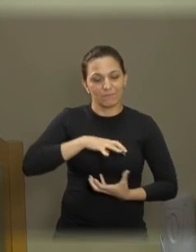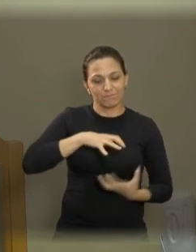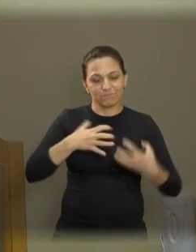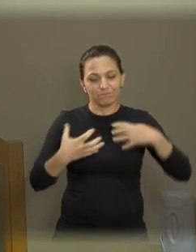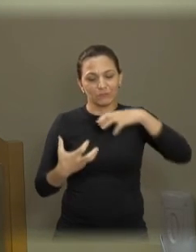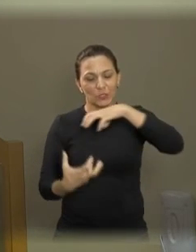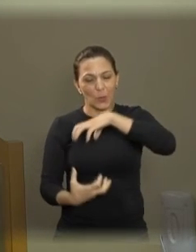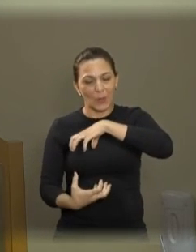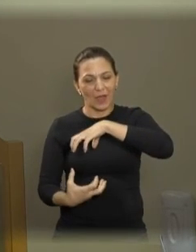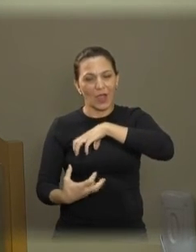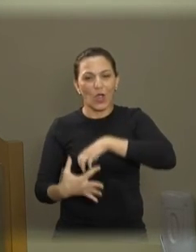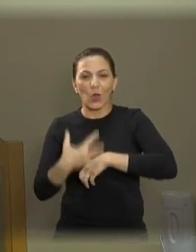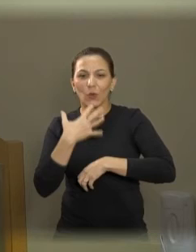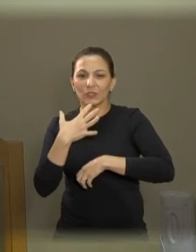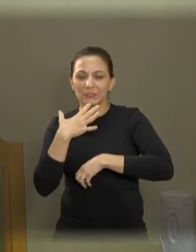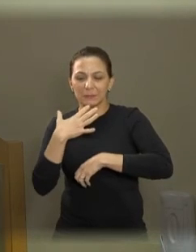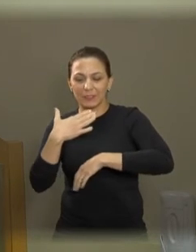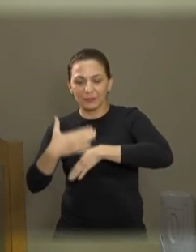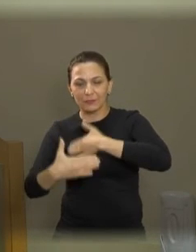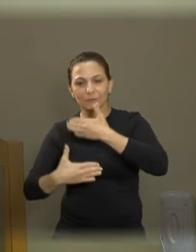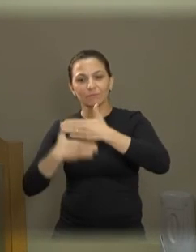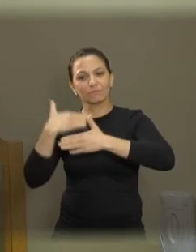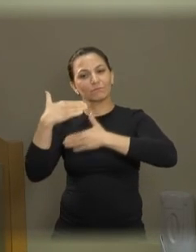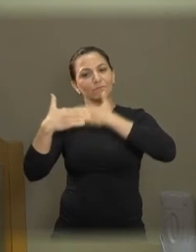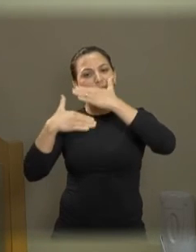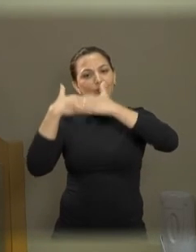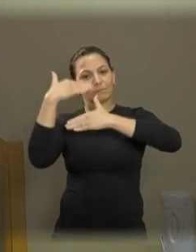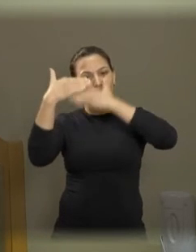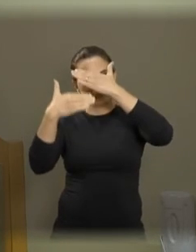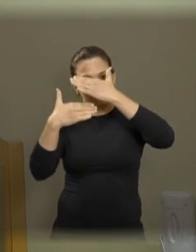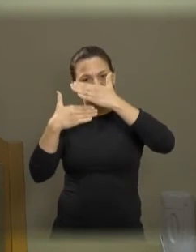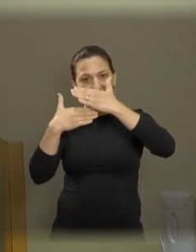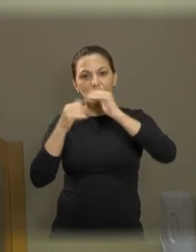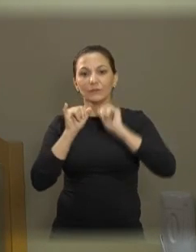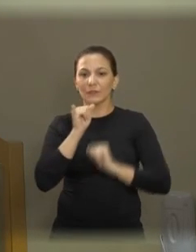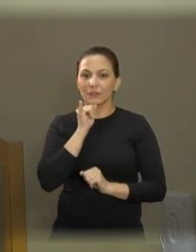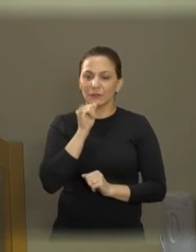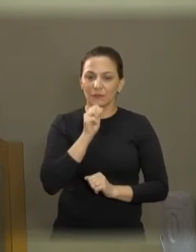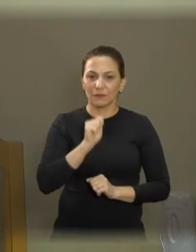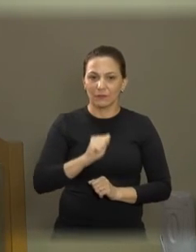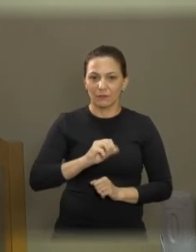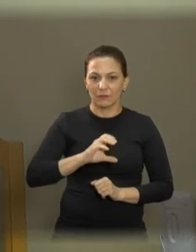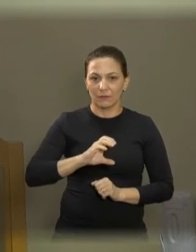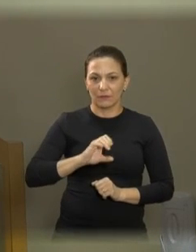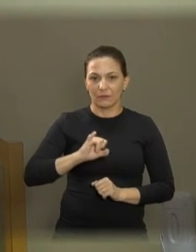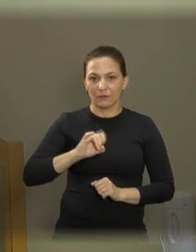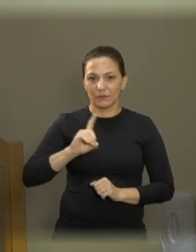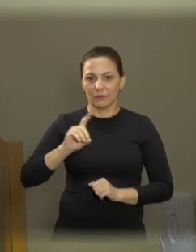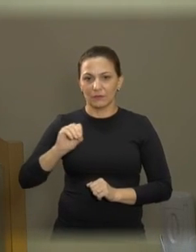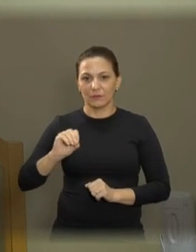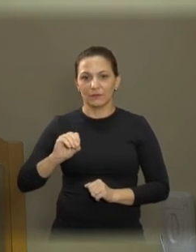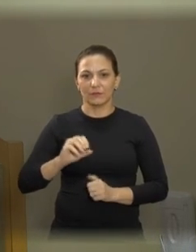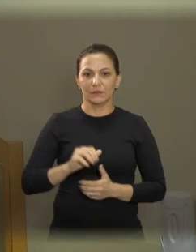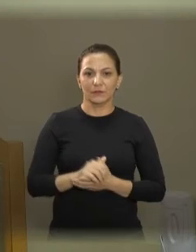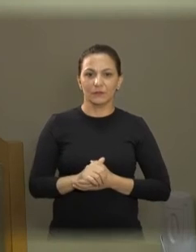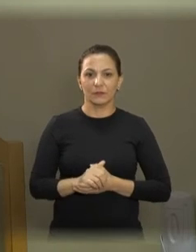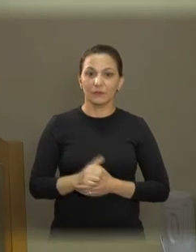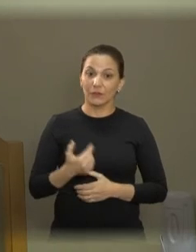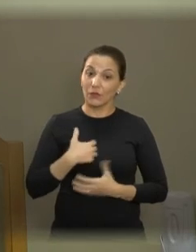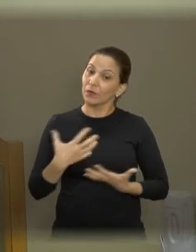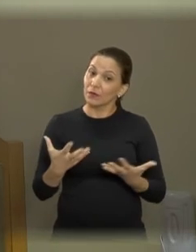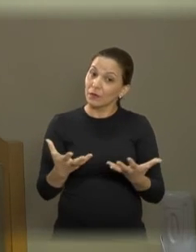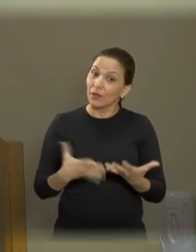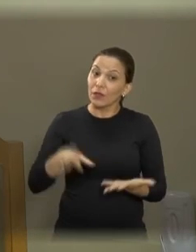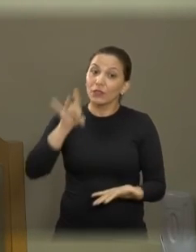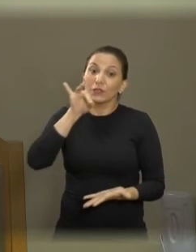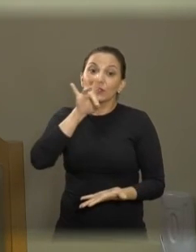conhecimento. E é isso que eu quero. Então, quando eu dei o exemplo do ácido que eu estou trabalhando, gentísico, eu quero,